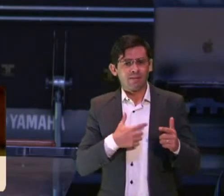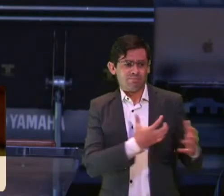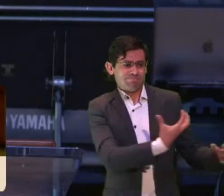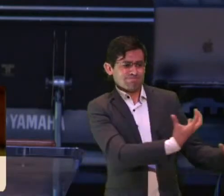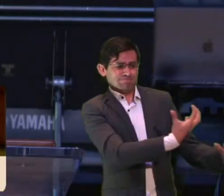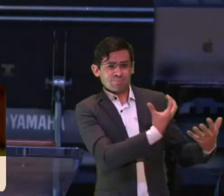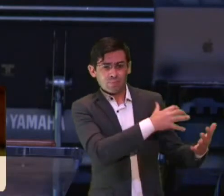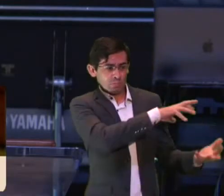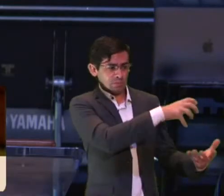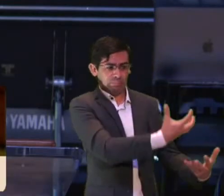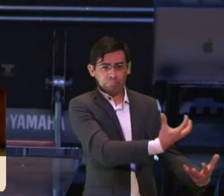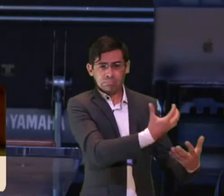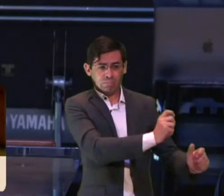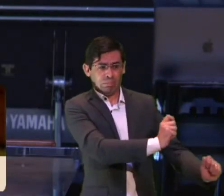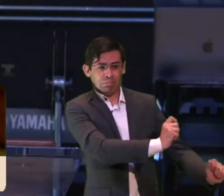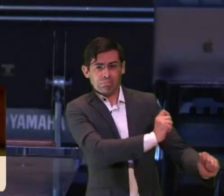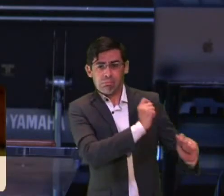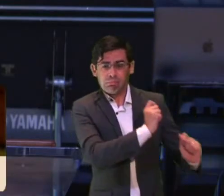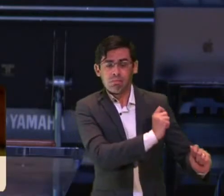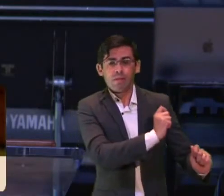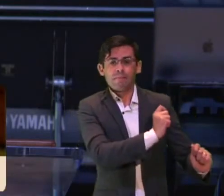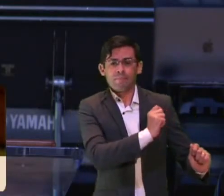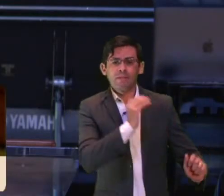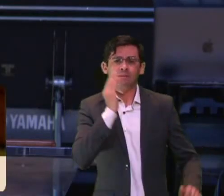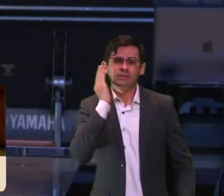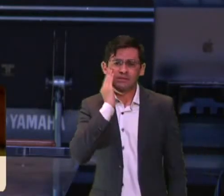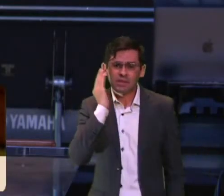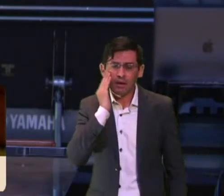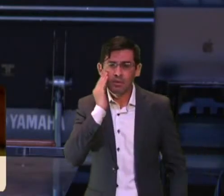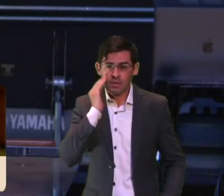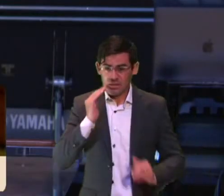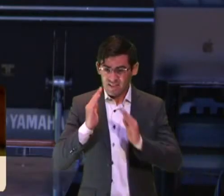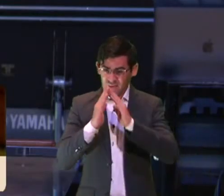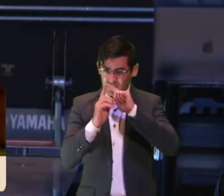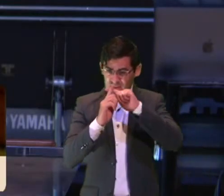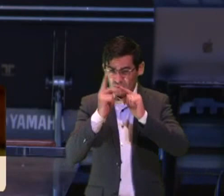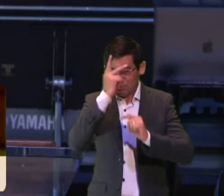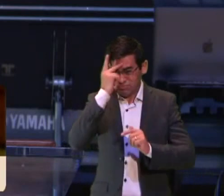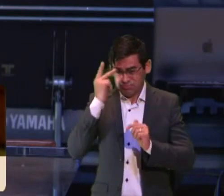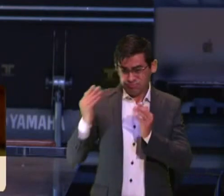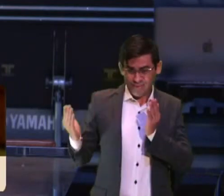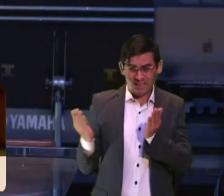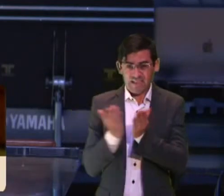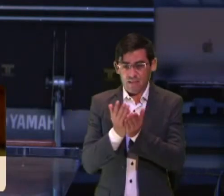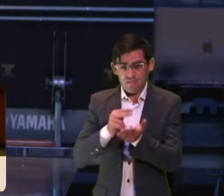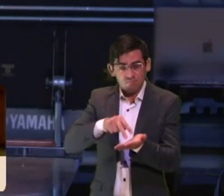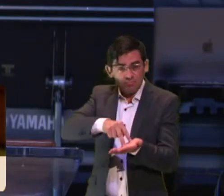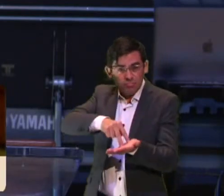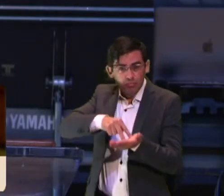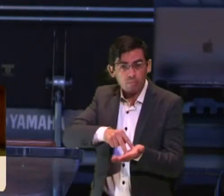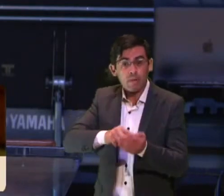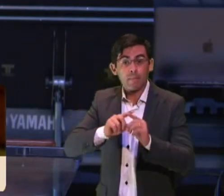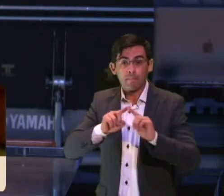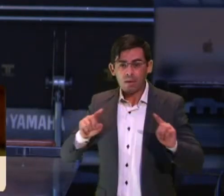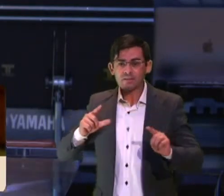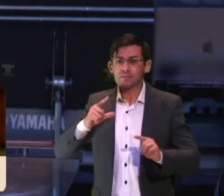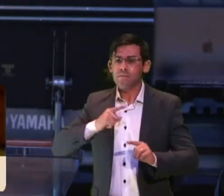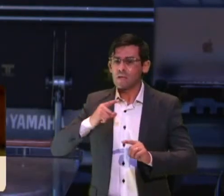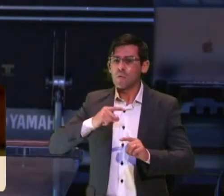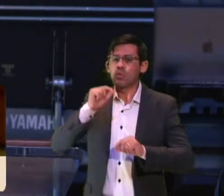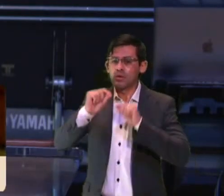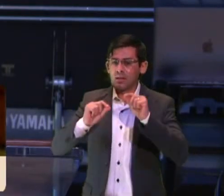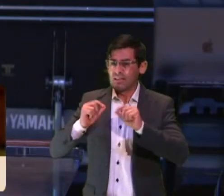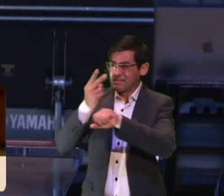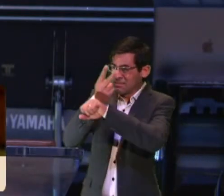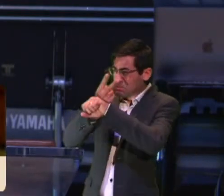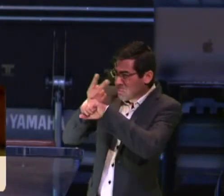oprime, que nos avilta. A igreja que permanece é a igreja que se move no poder do Espírito